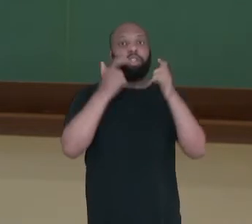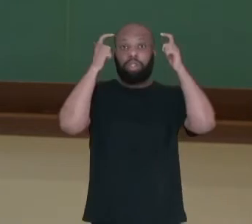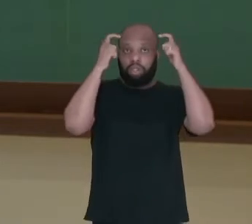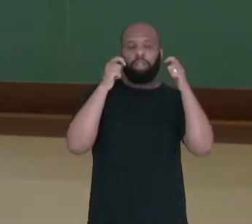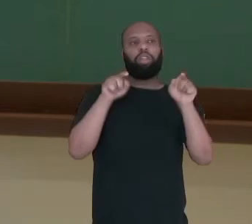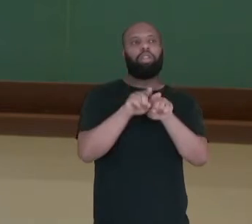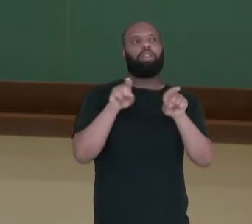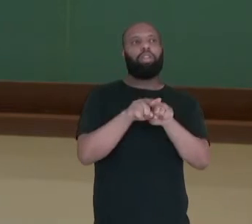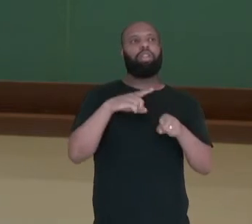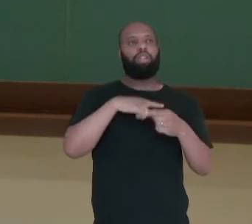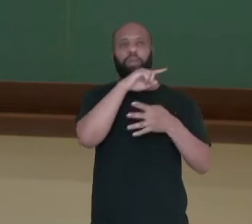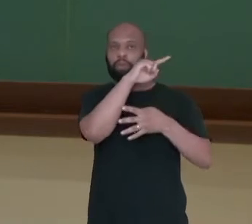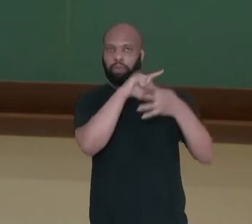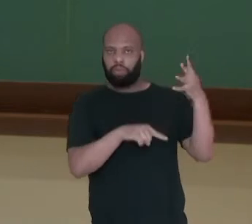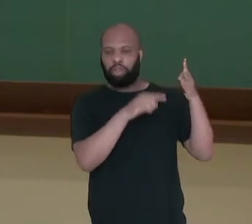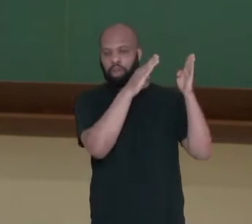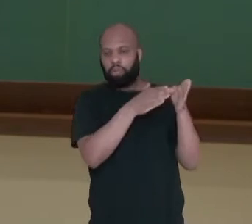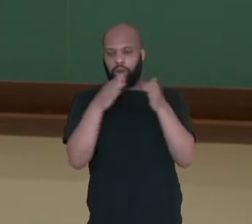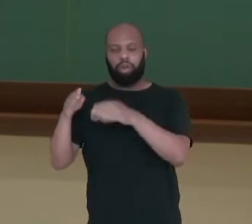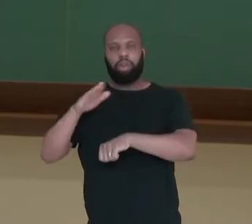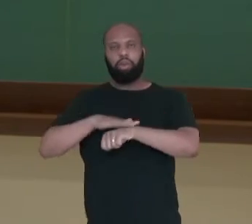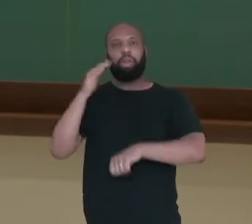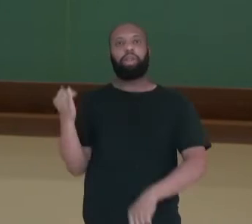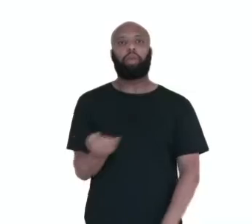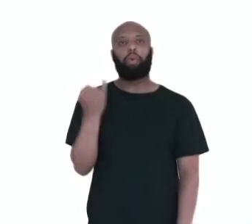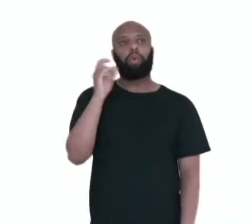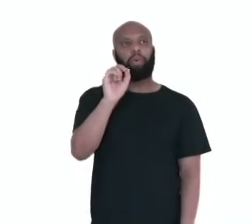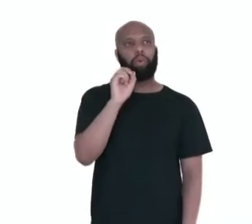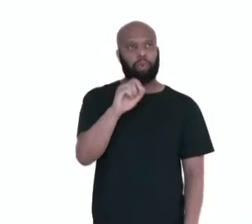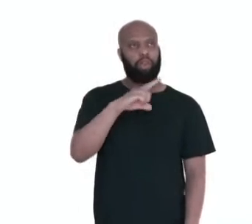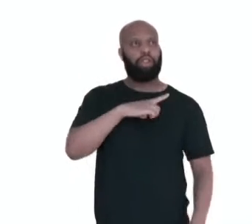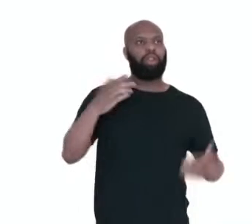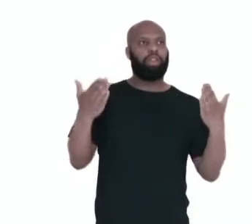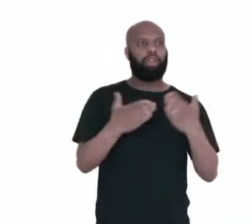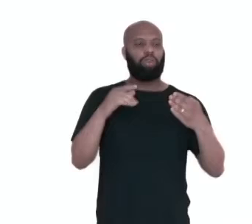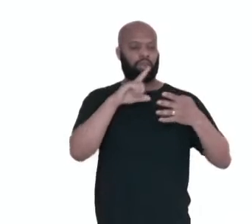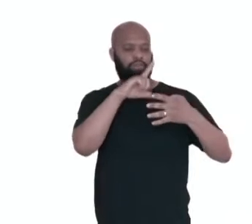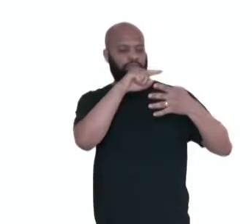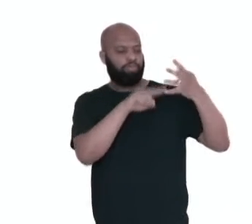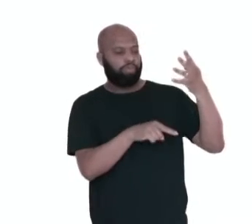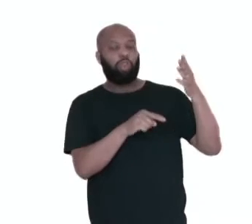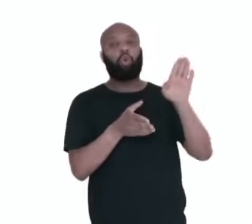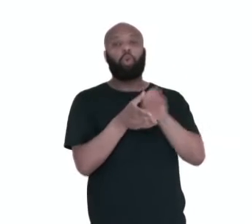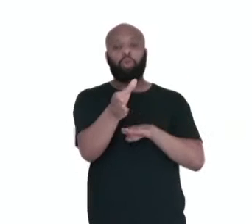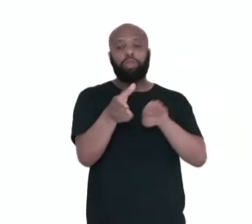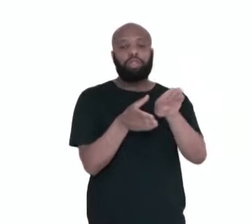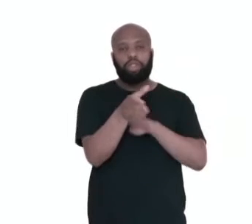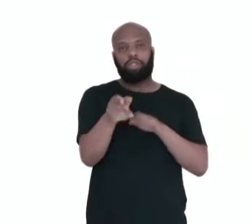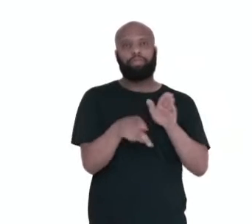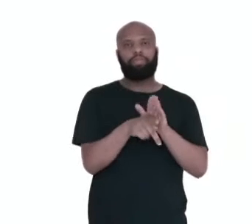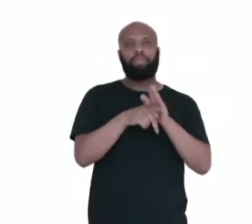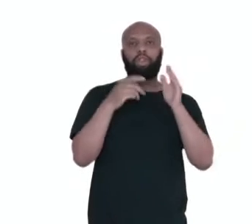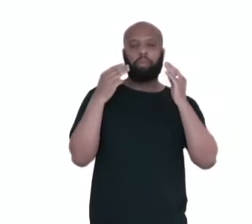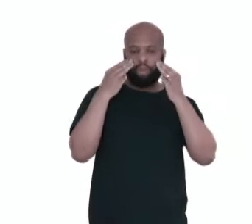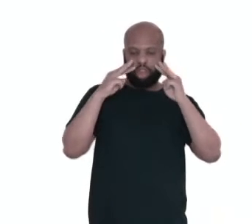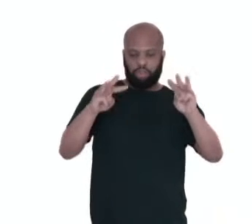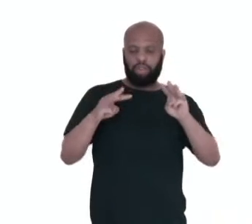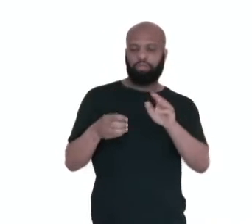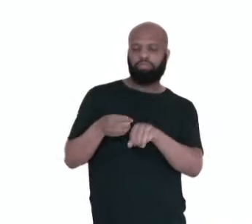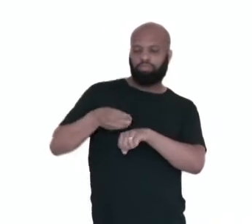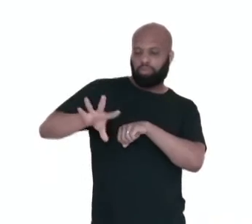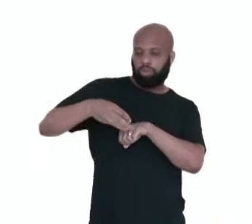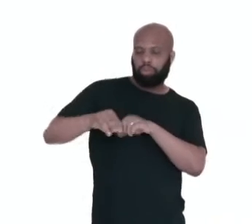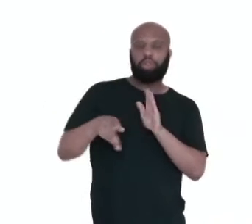Príncipe tem essas quatro etapas. A mais importante aqui que se destaca são esses conselhos que o Maquiavel dá aos